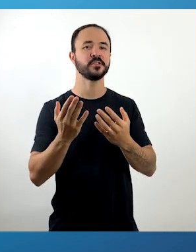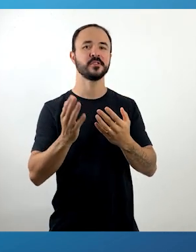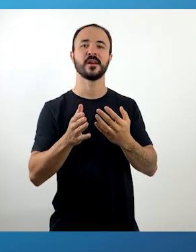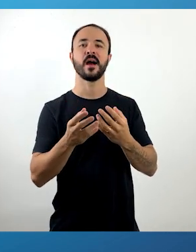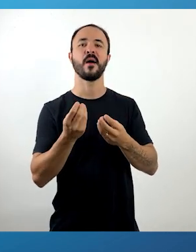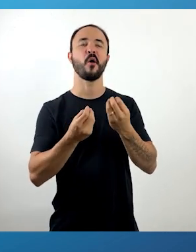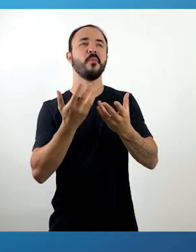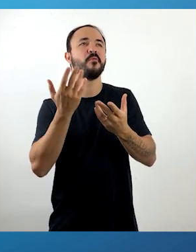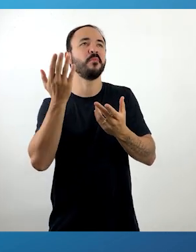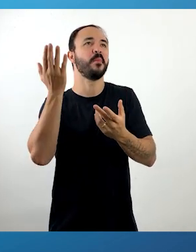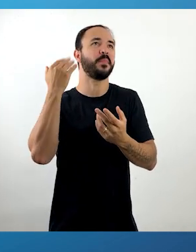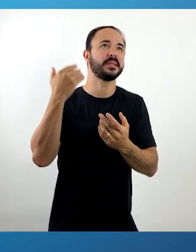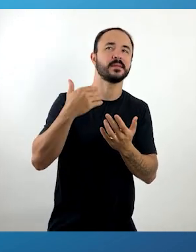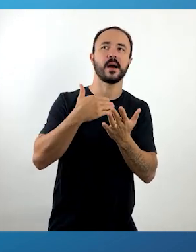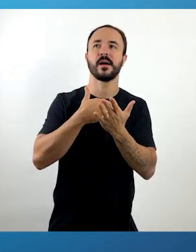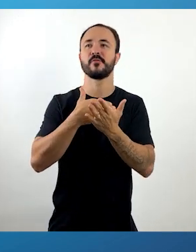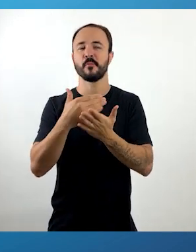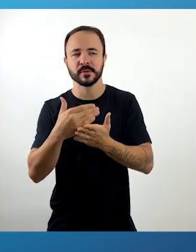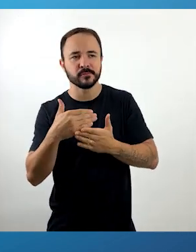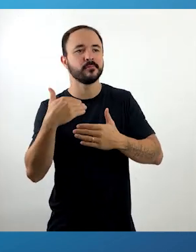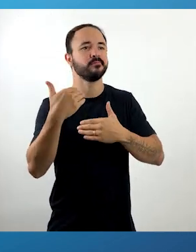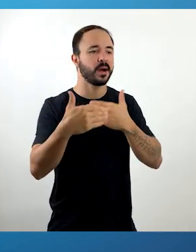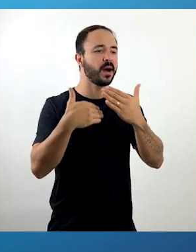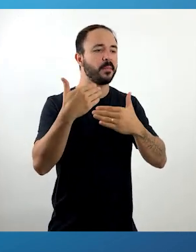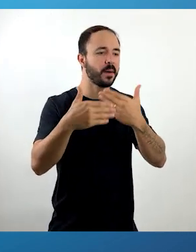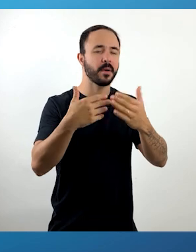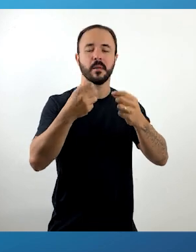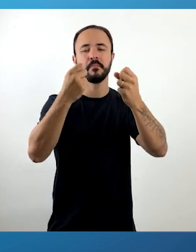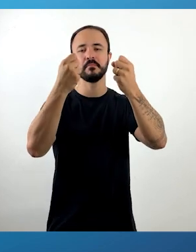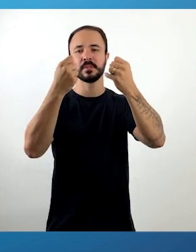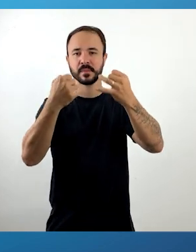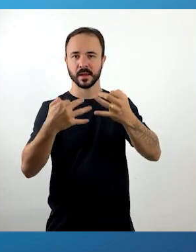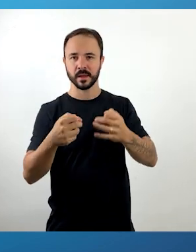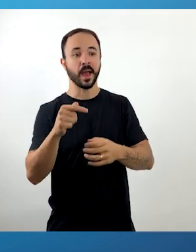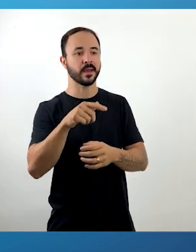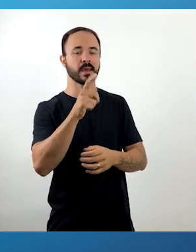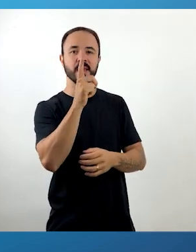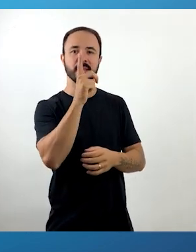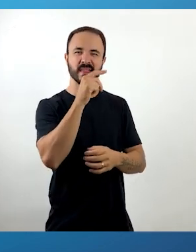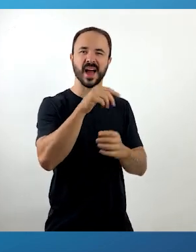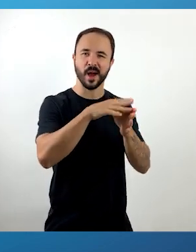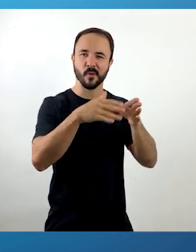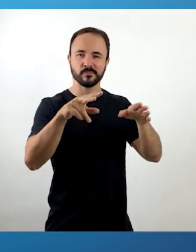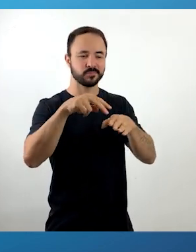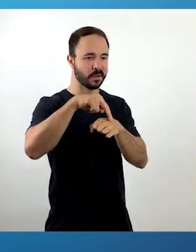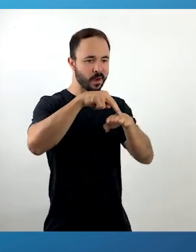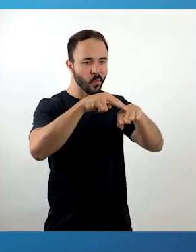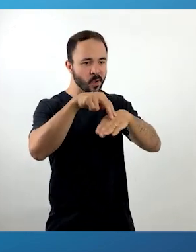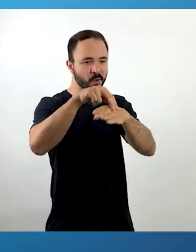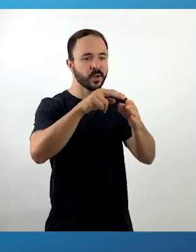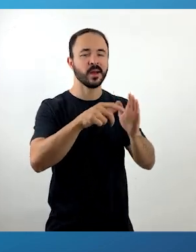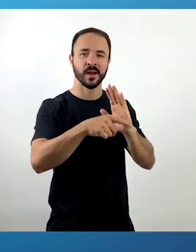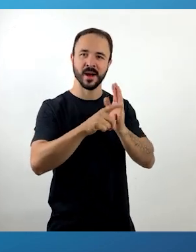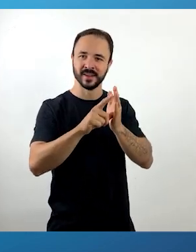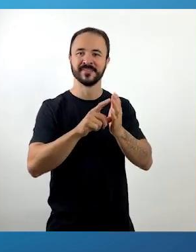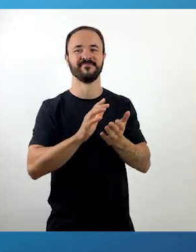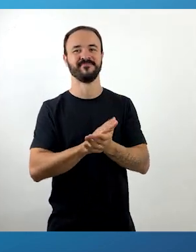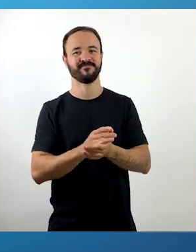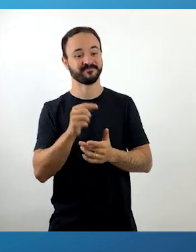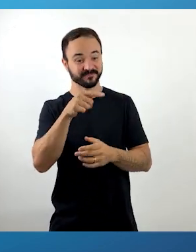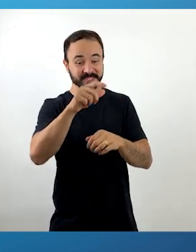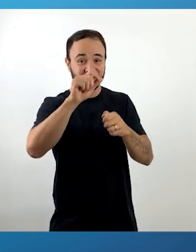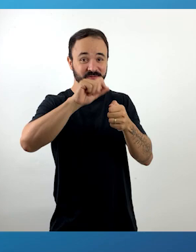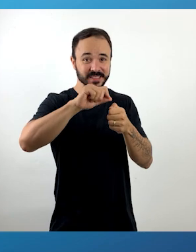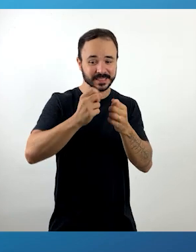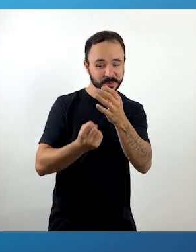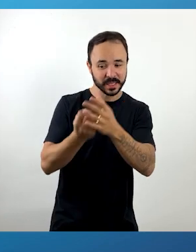histórico do skate eh que foram surfistas que deram os o o os primeiros pontapés iniciais a essa modalidade